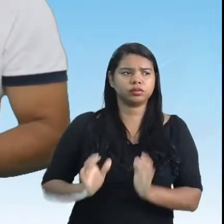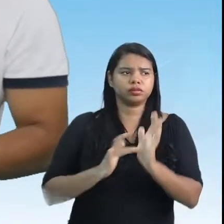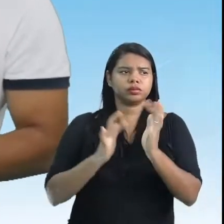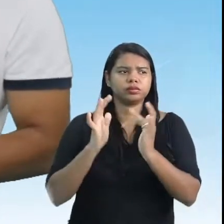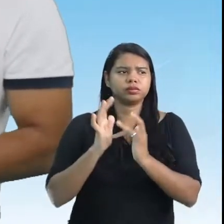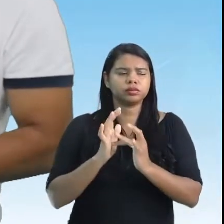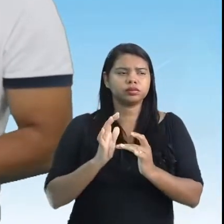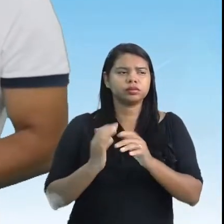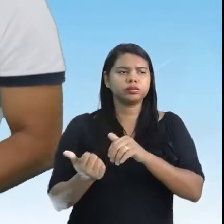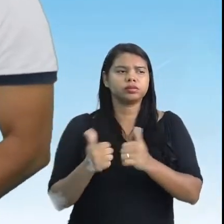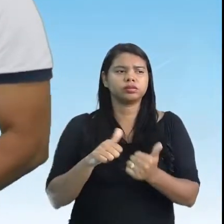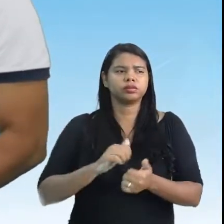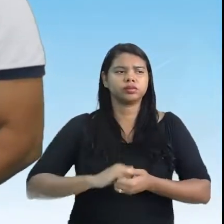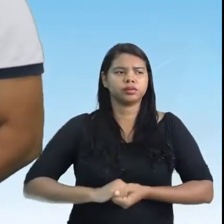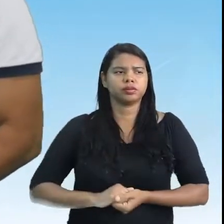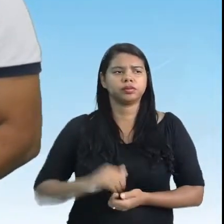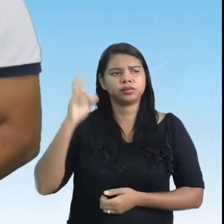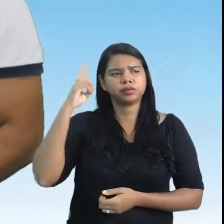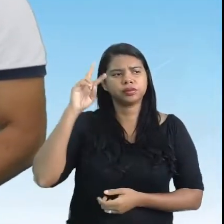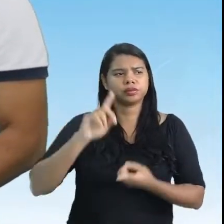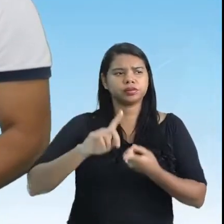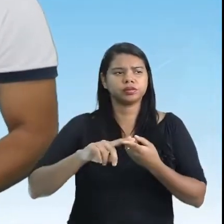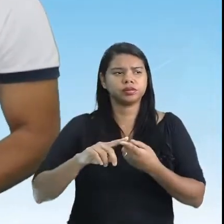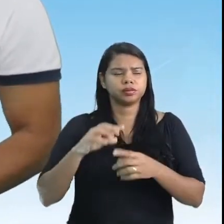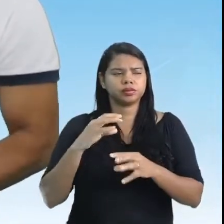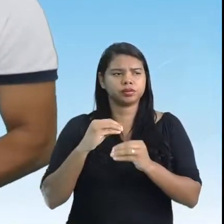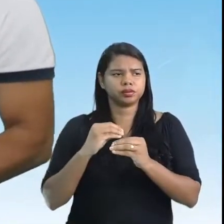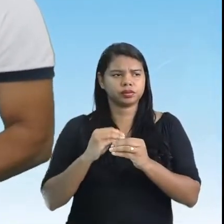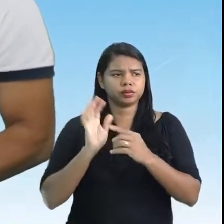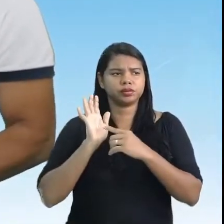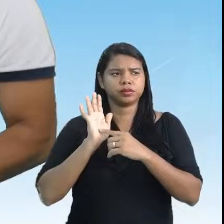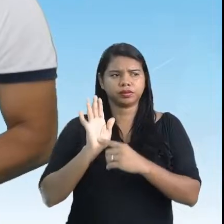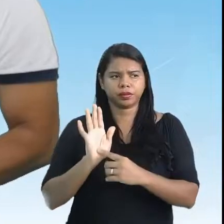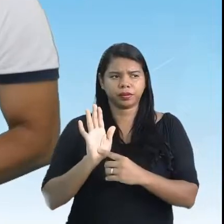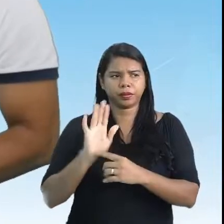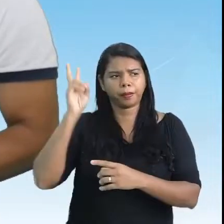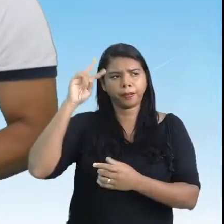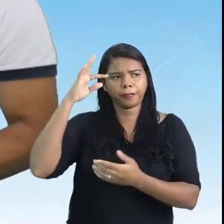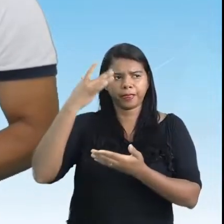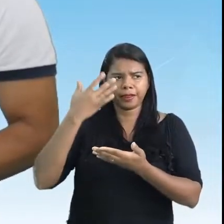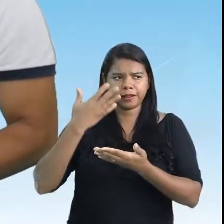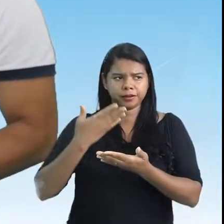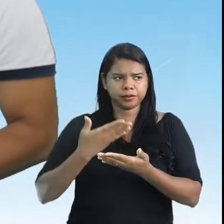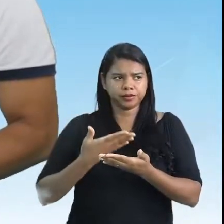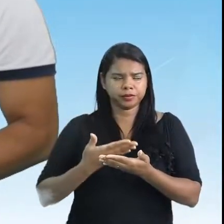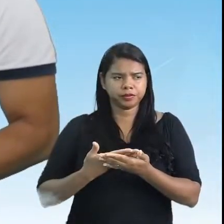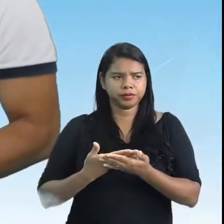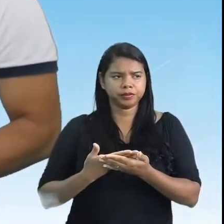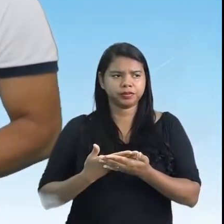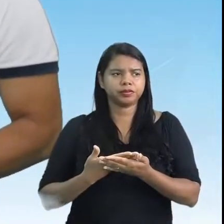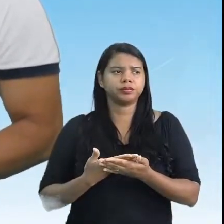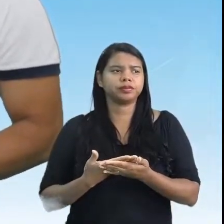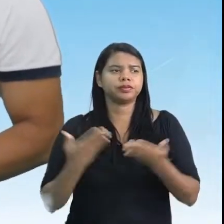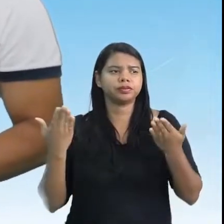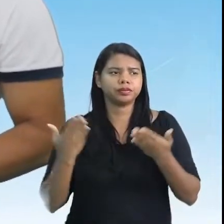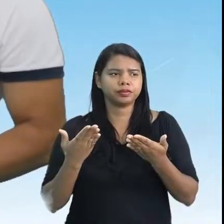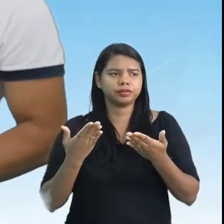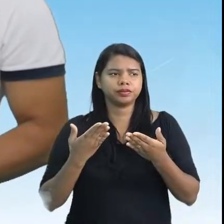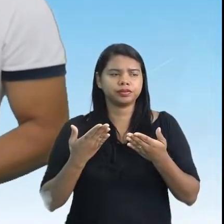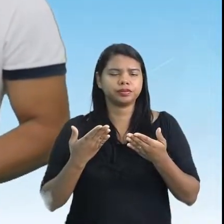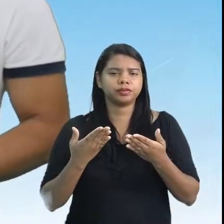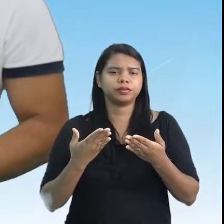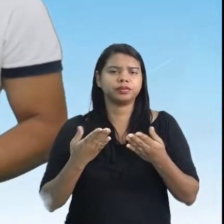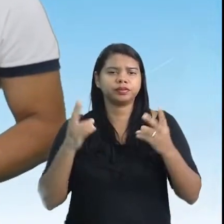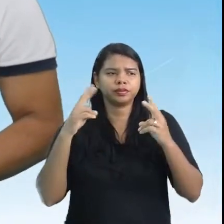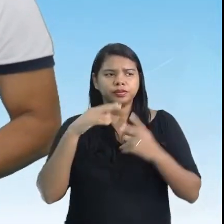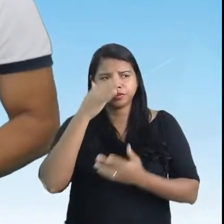dos batistas. Lembrar aqui no caso, o senhor mostrou aqui a questão histórica, a questão da visão, e agora nós temos a questão